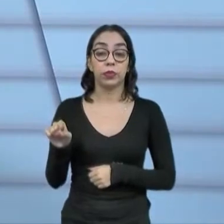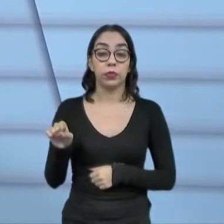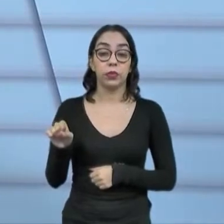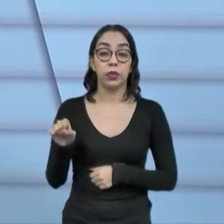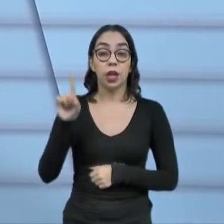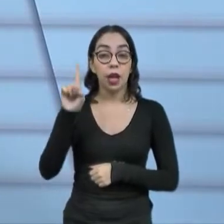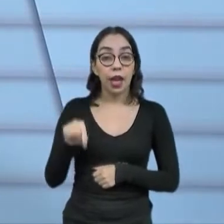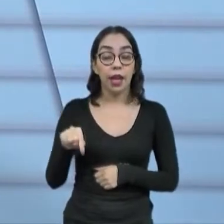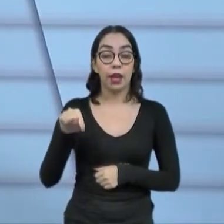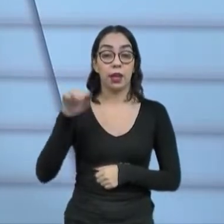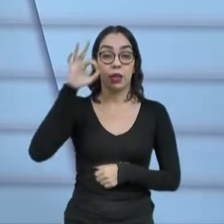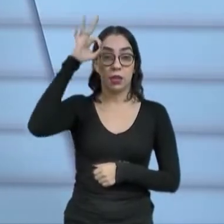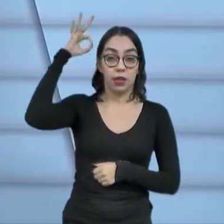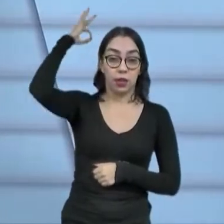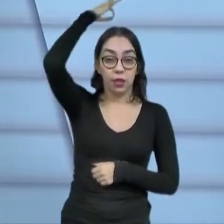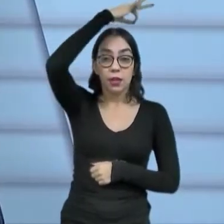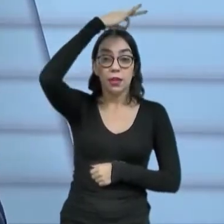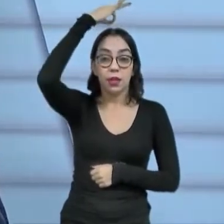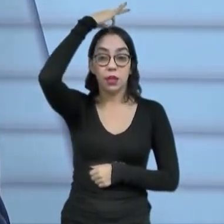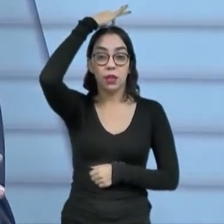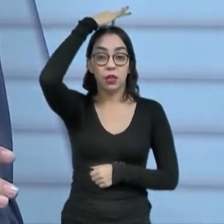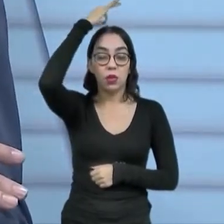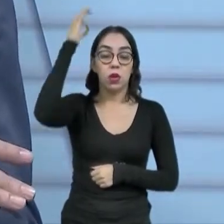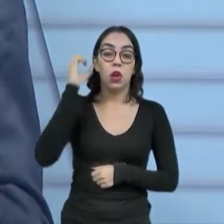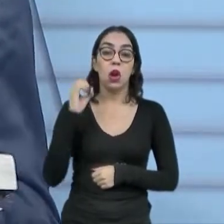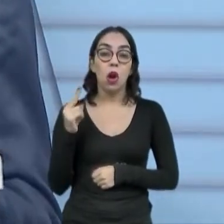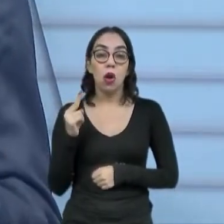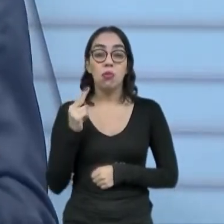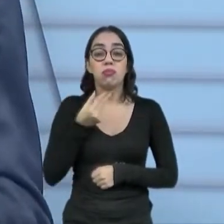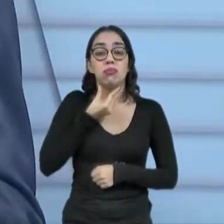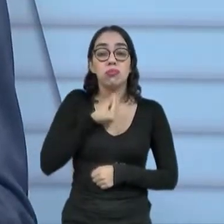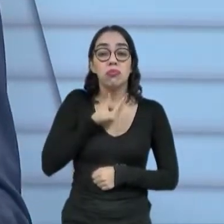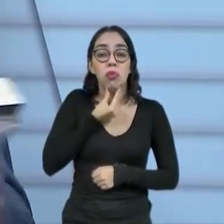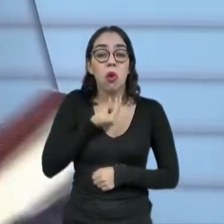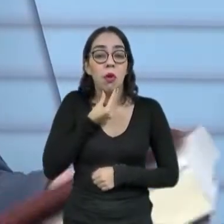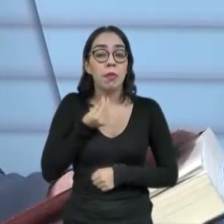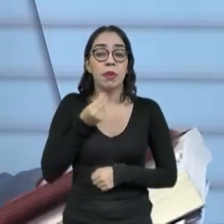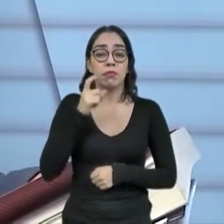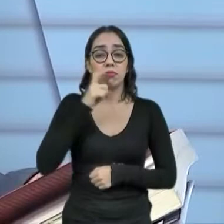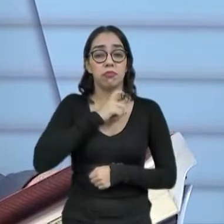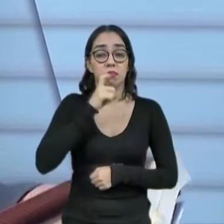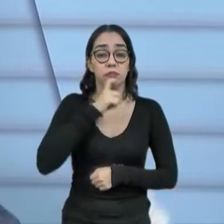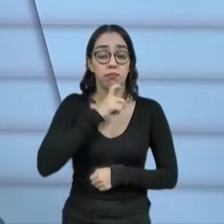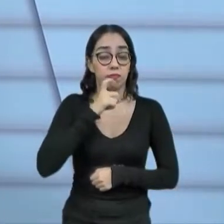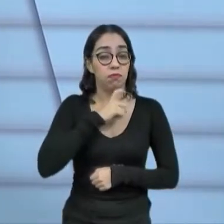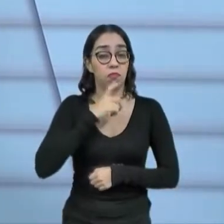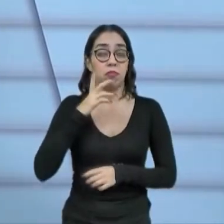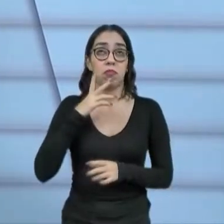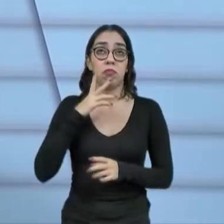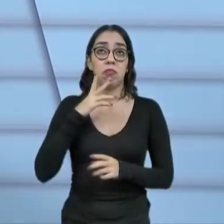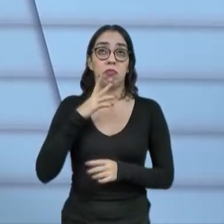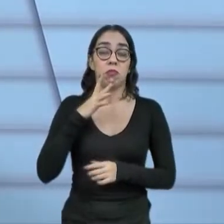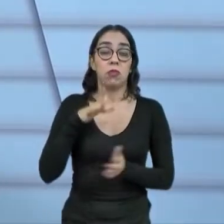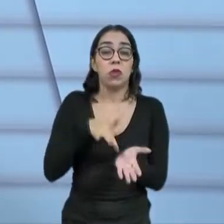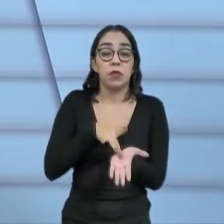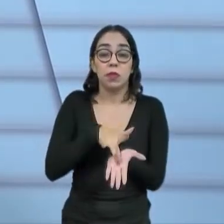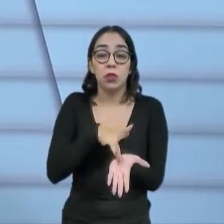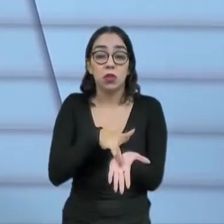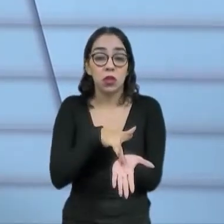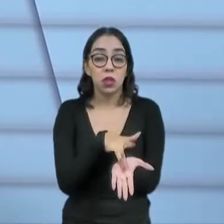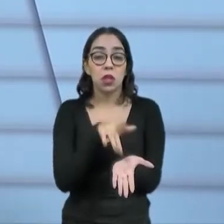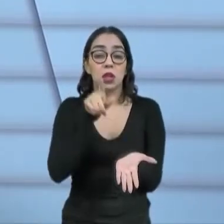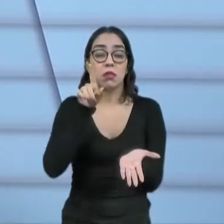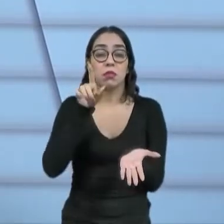é santo? É um homem ou é um charlatão? Porque o teu livro é interessante, ele mostra os dois lados, né? Tinha gente que considerava ele